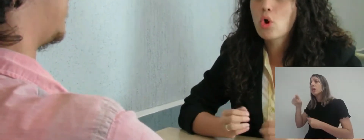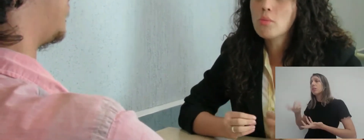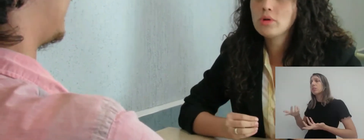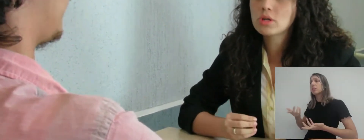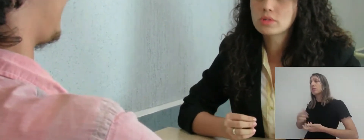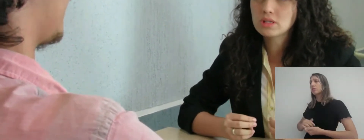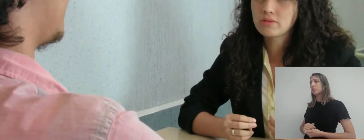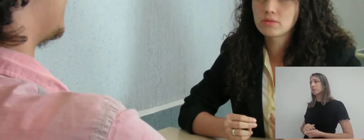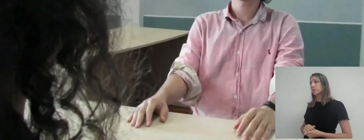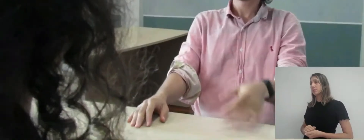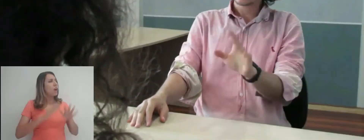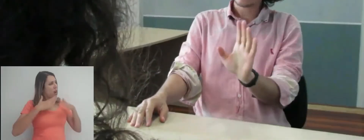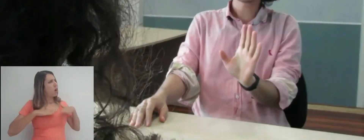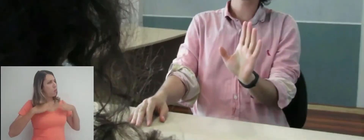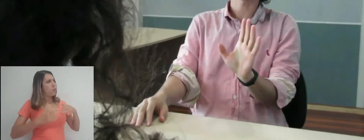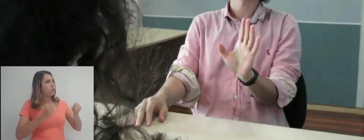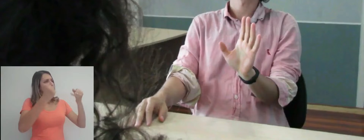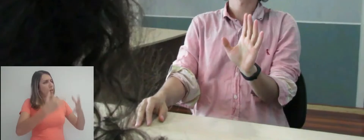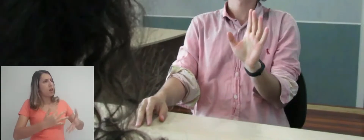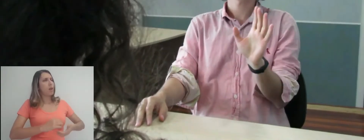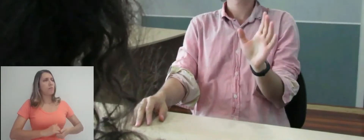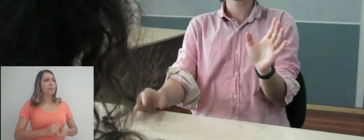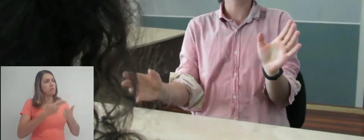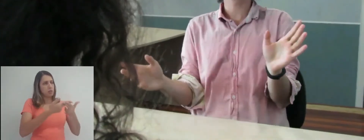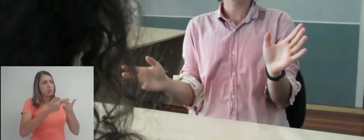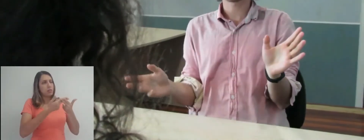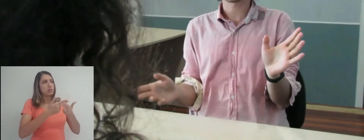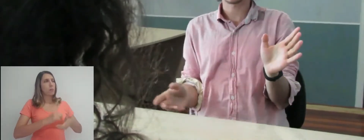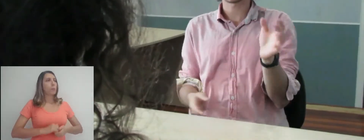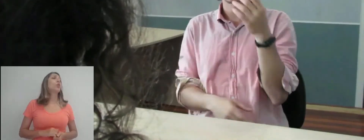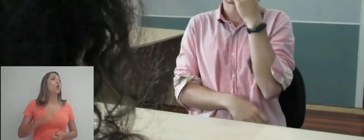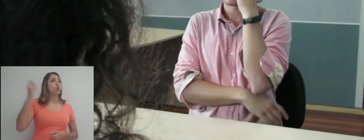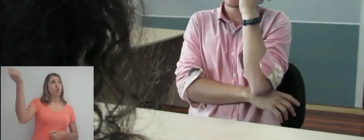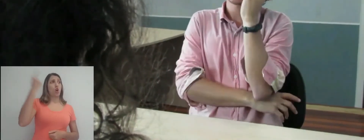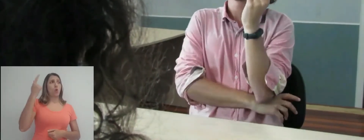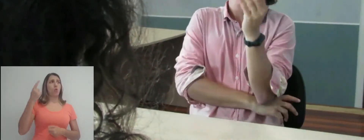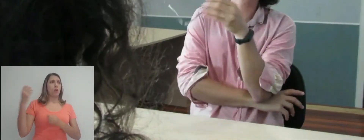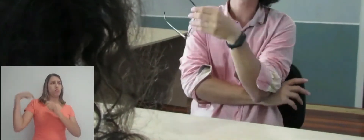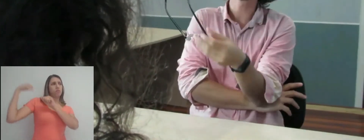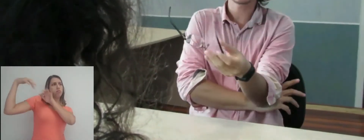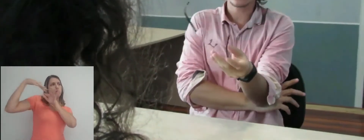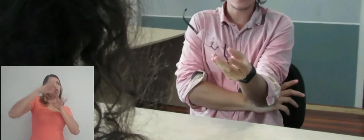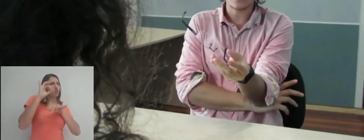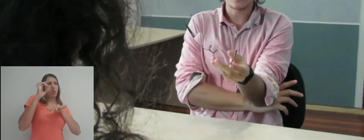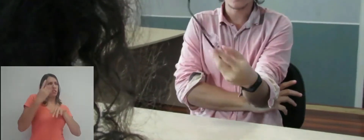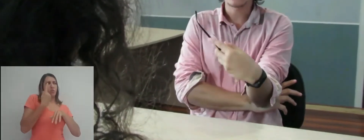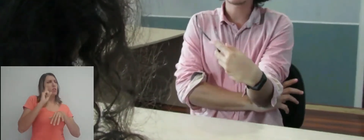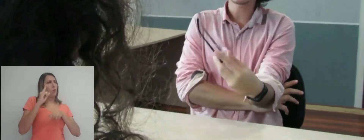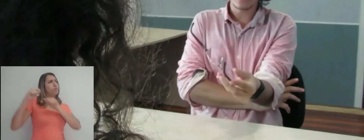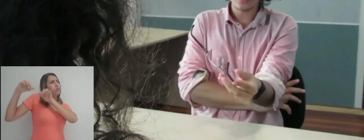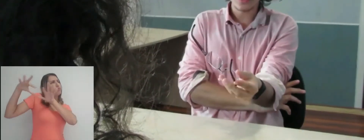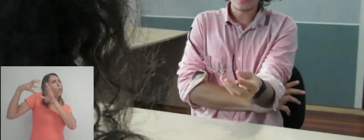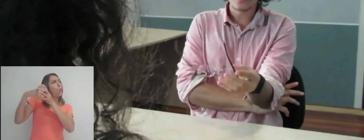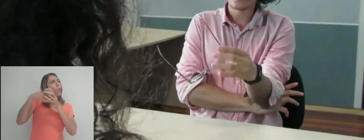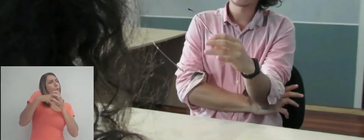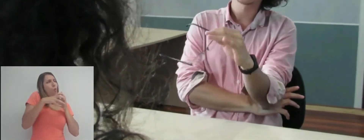de frio? Como isso é possível? Calma que eu chego lá. Tenha um pouco de paciência. O Sol não me envia sozinho,